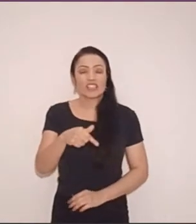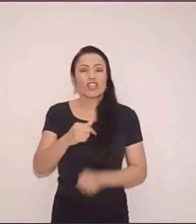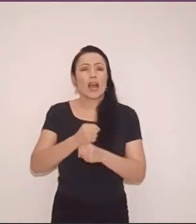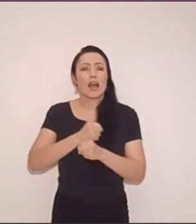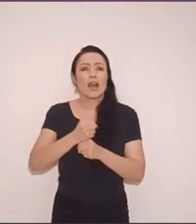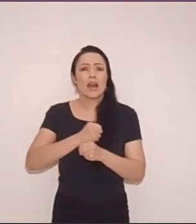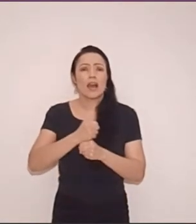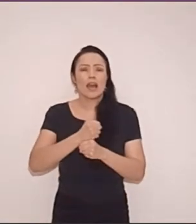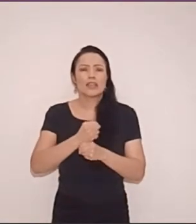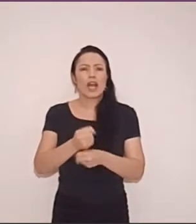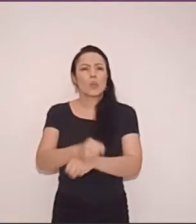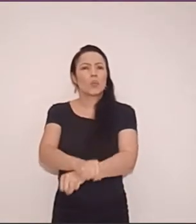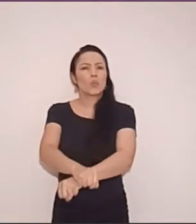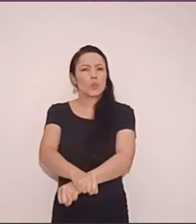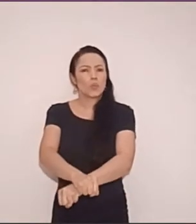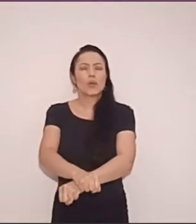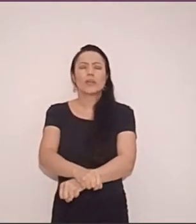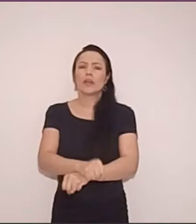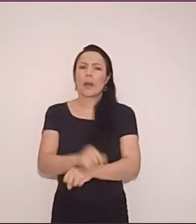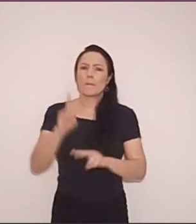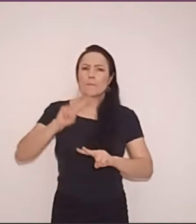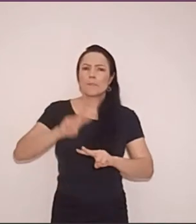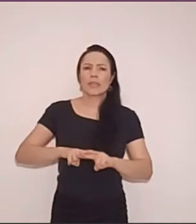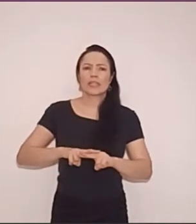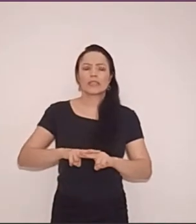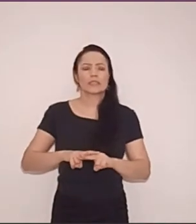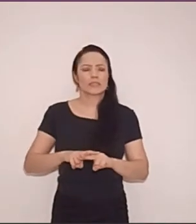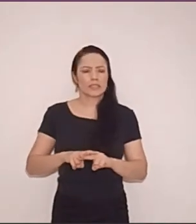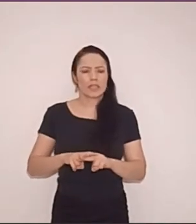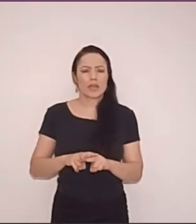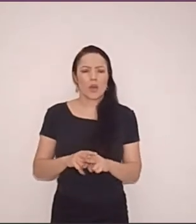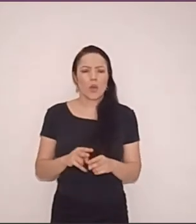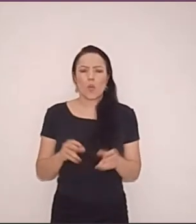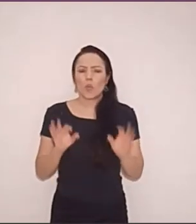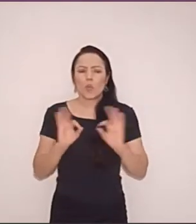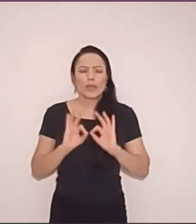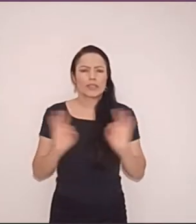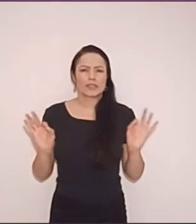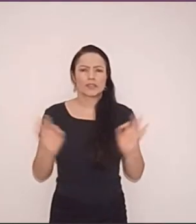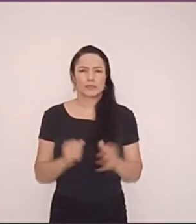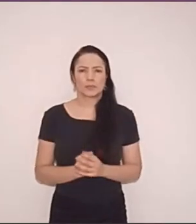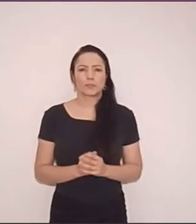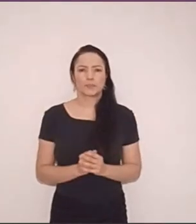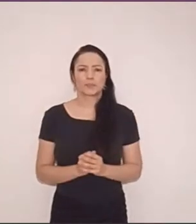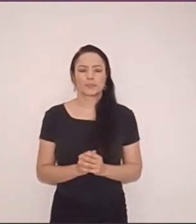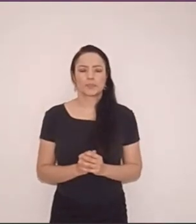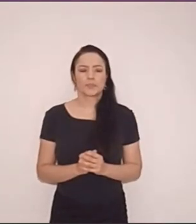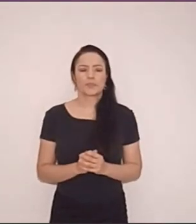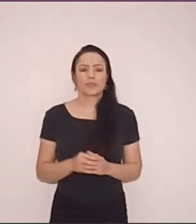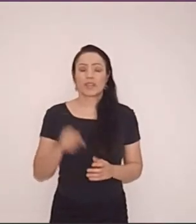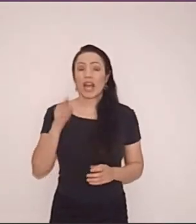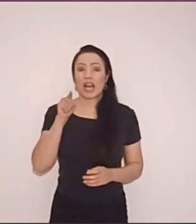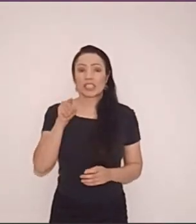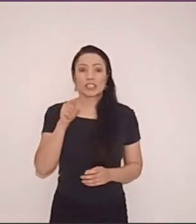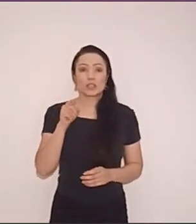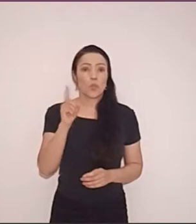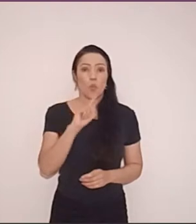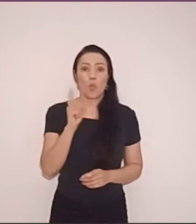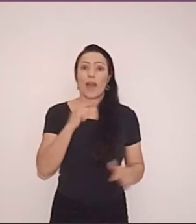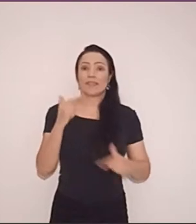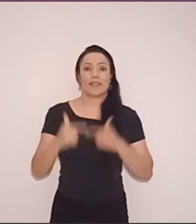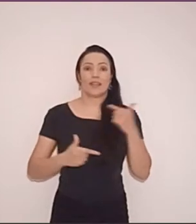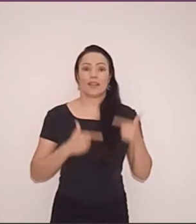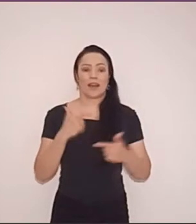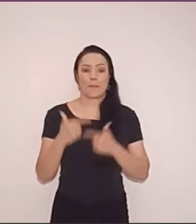pessoas se horrorizaram né Isso tá muito mais próximo do que a gente sente nem isso que ali não era nenhuma condição de